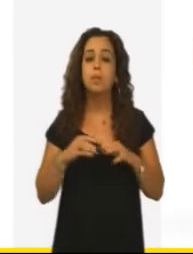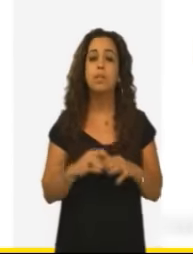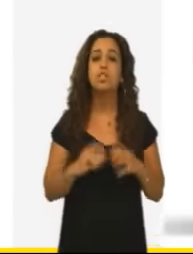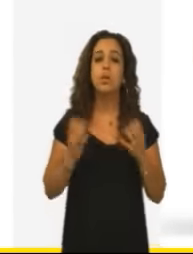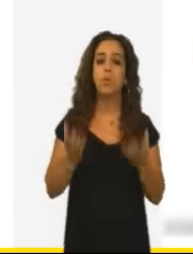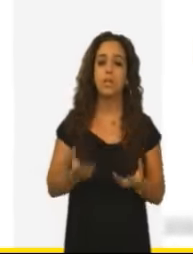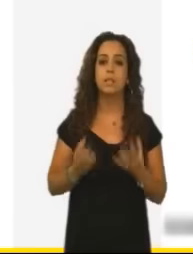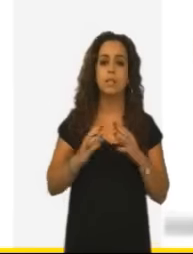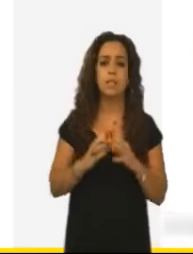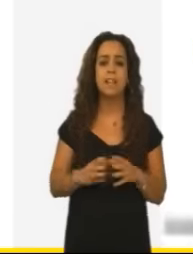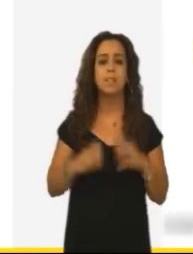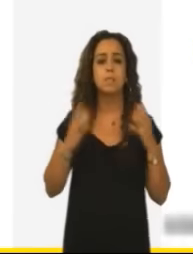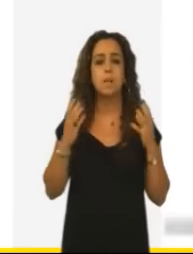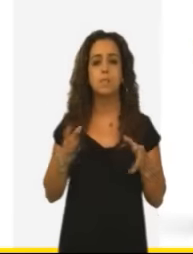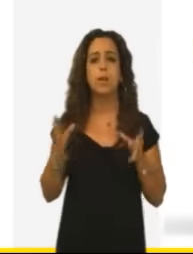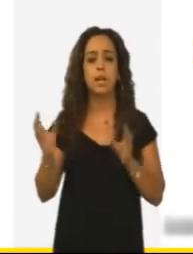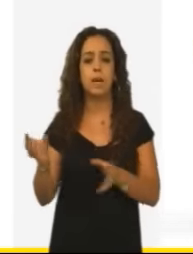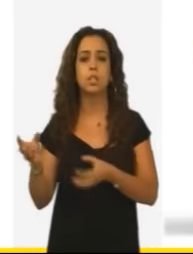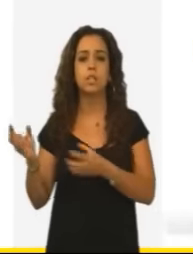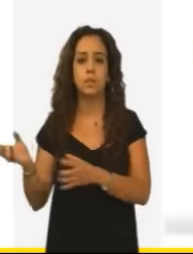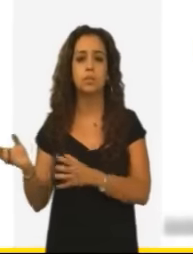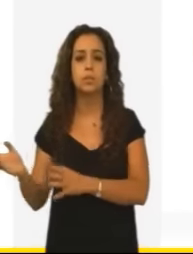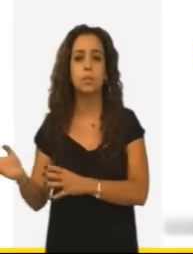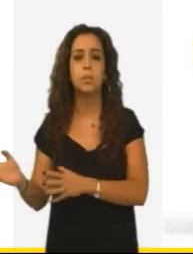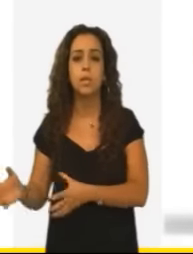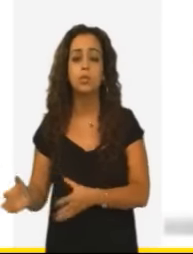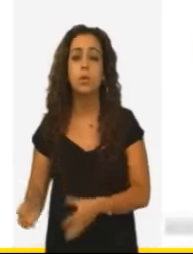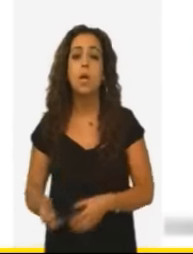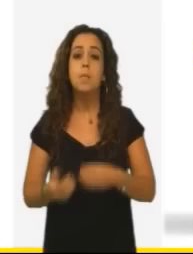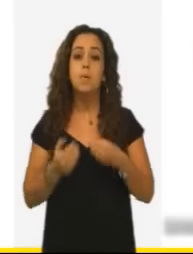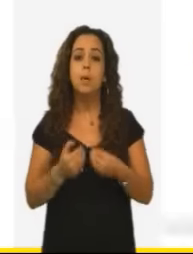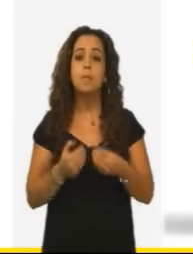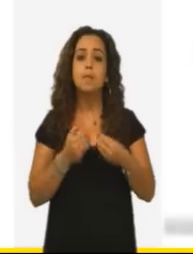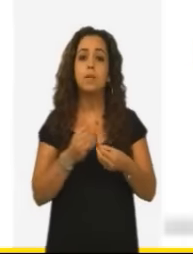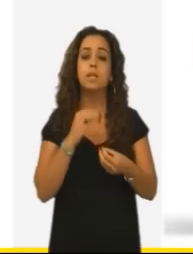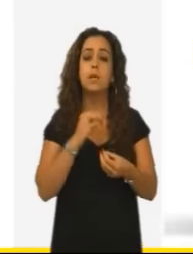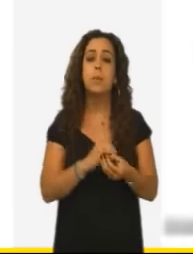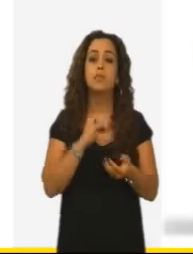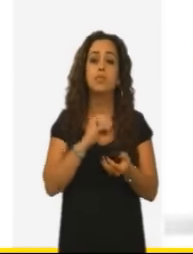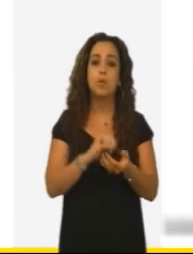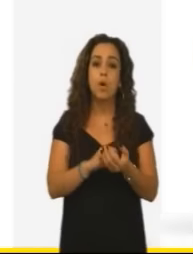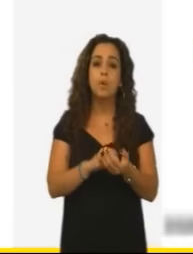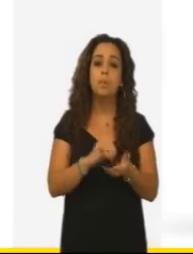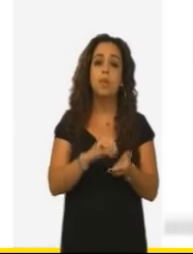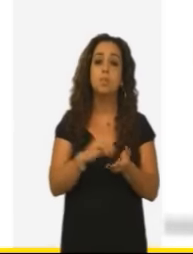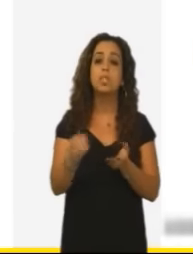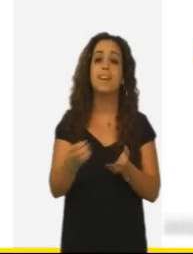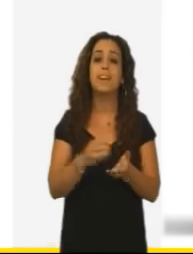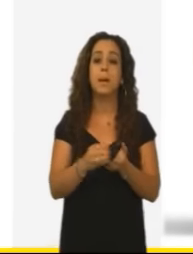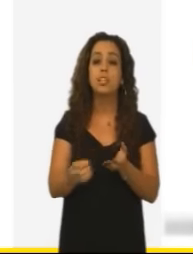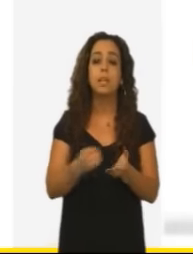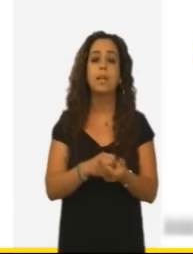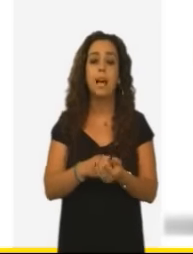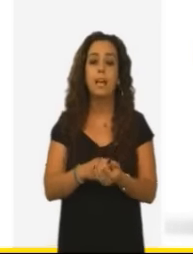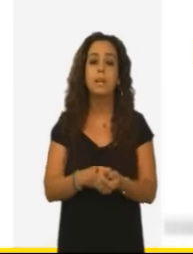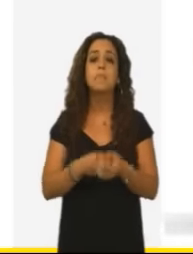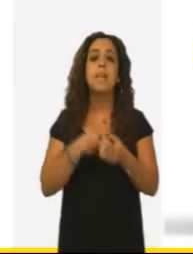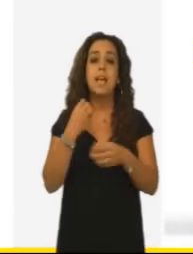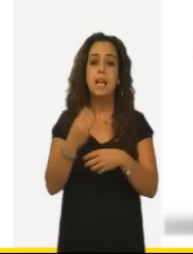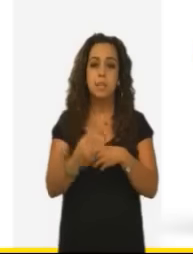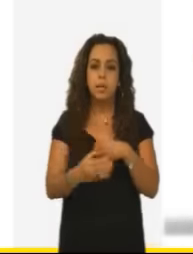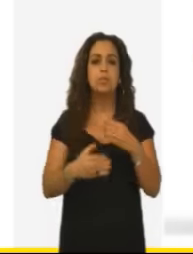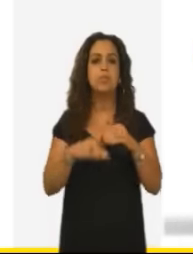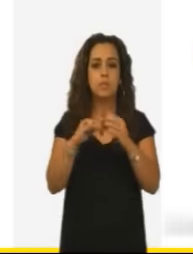Fundep, é importante que eu conheça essas classes, mesmo a gramática sendo 30%, porque mesmo que ele não peça o nome, ele pode pedir na gramática